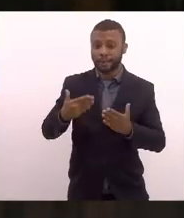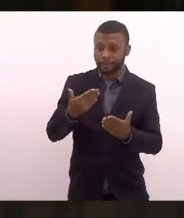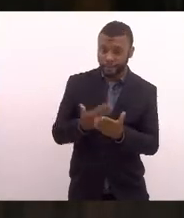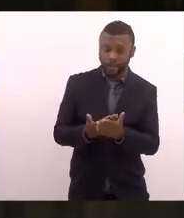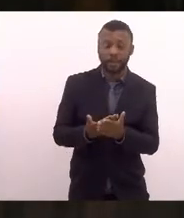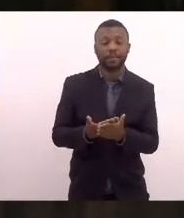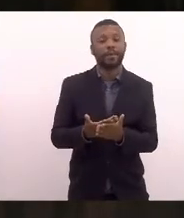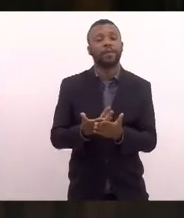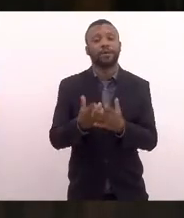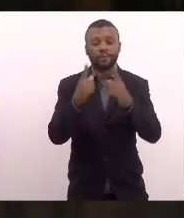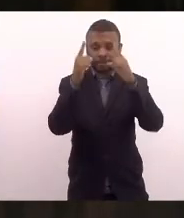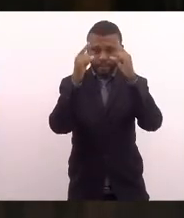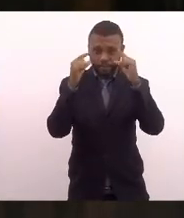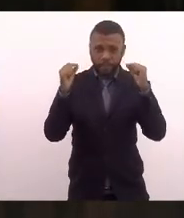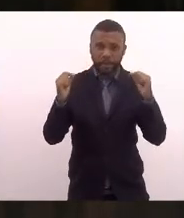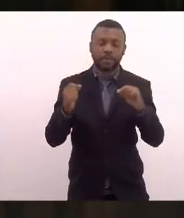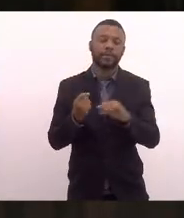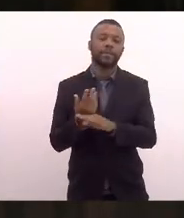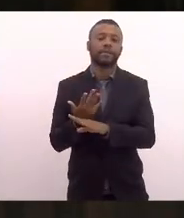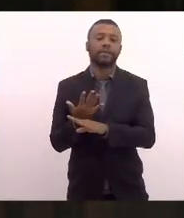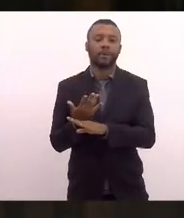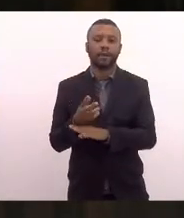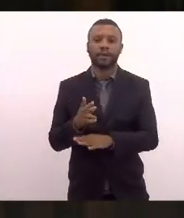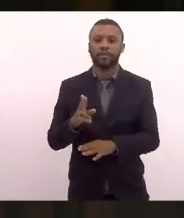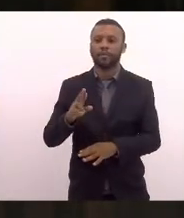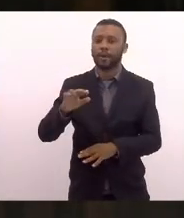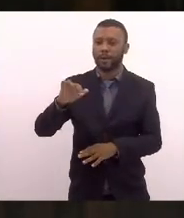da UERJ. Muito obrigada.